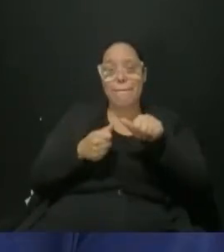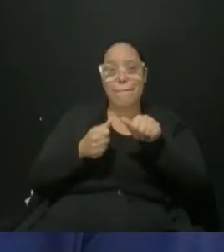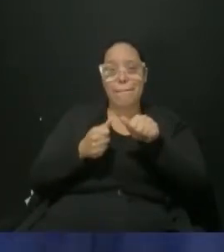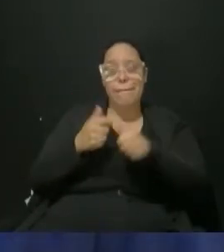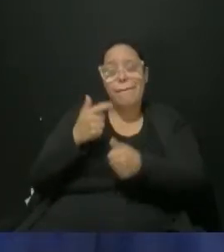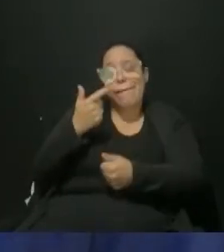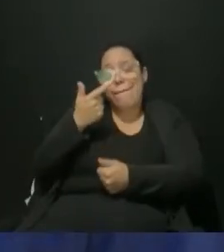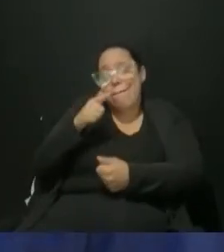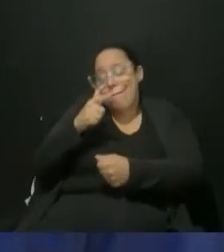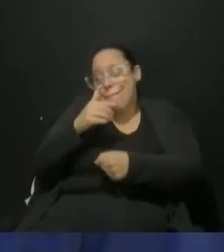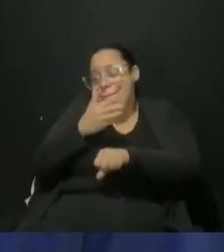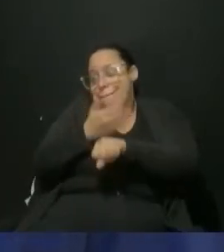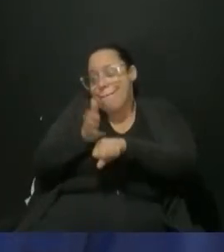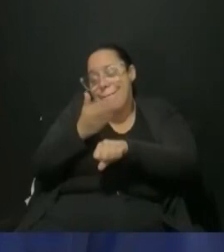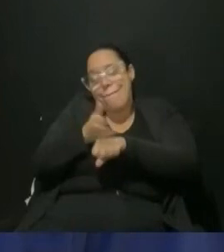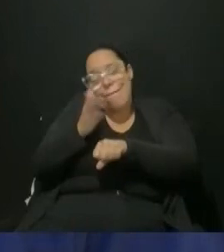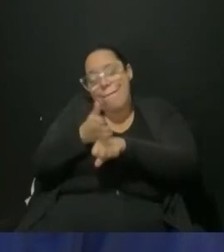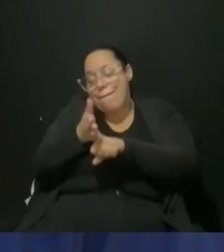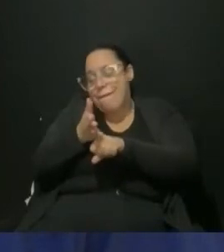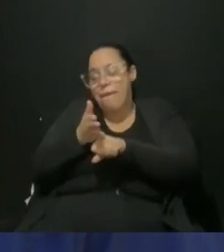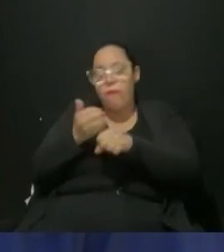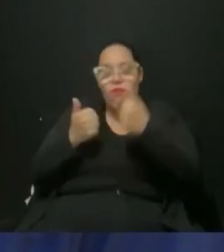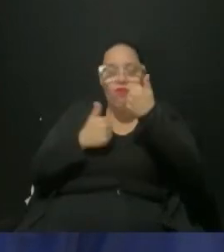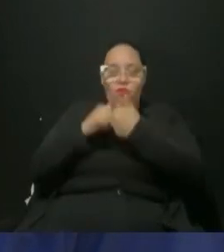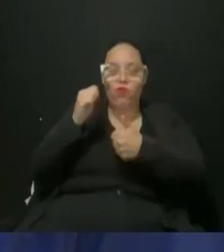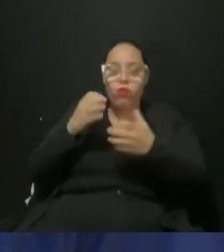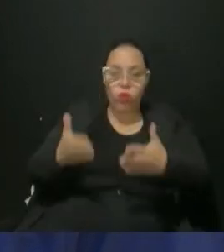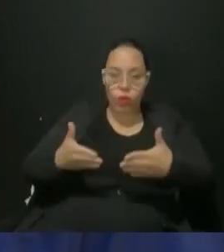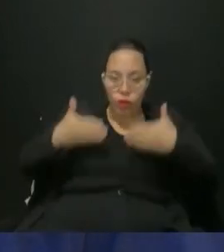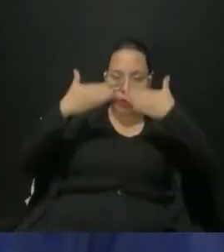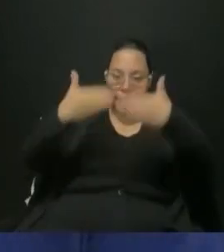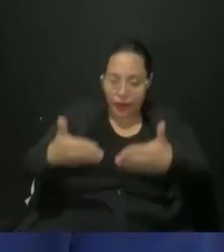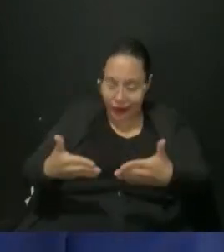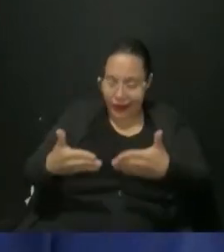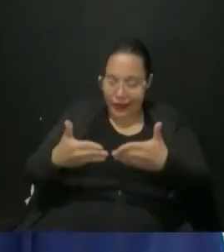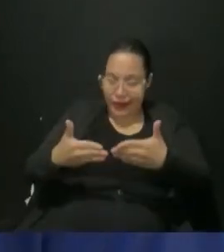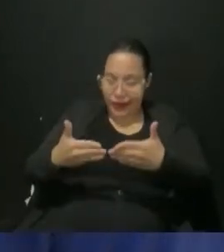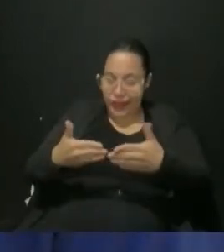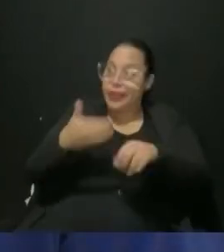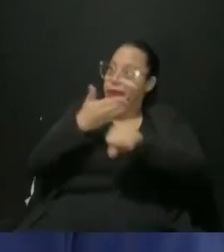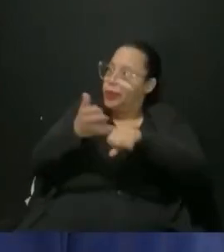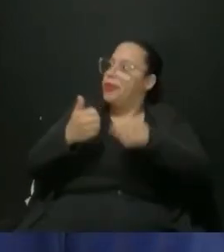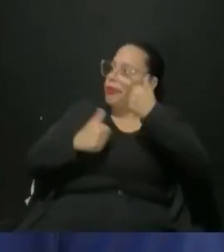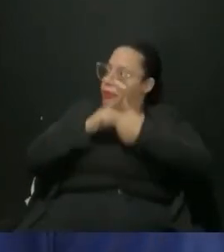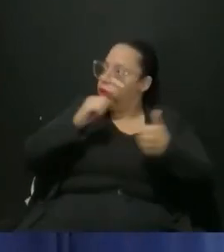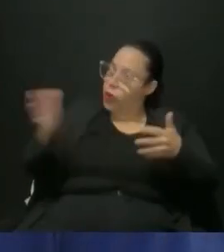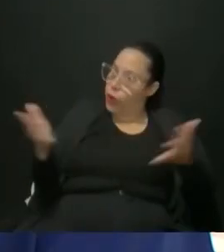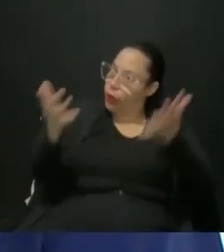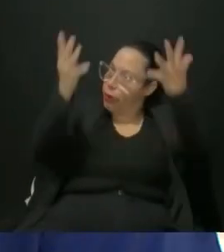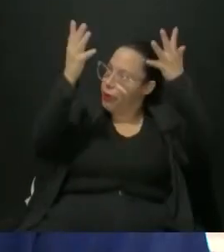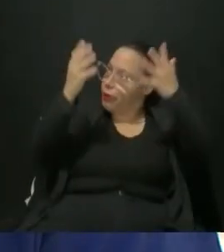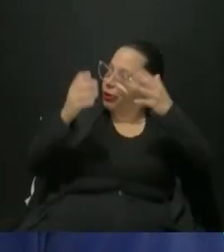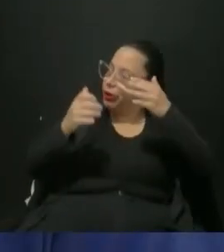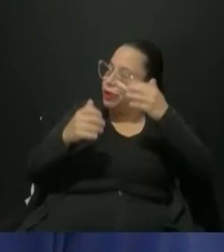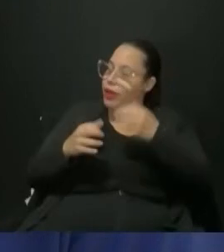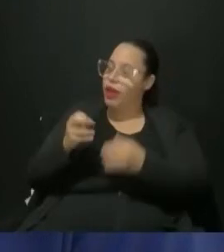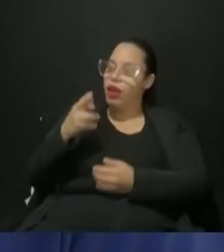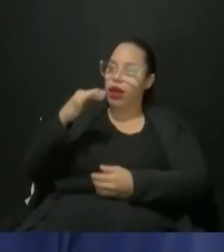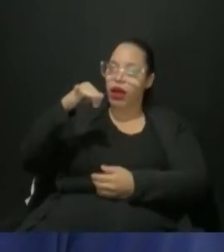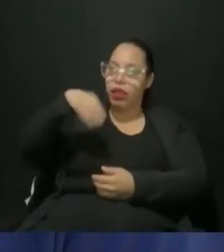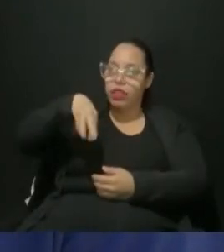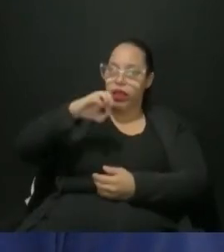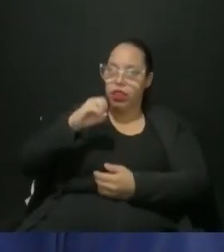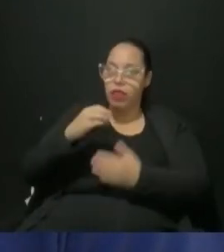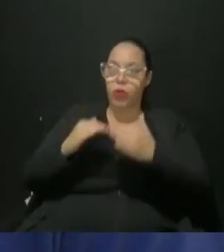mundo em que a criança ela não pratica os esportes né então quando a gente coloca essa criança para praticar para jogar para fazer o